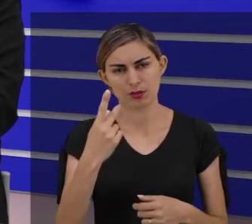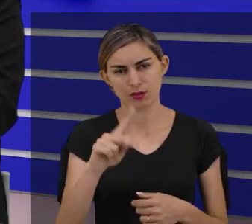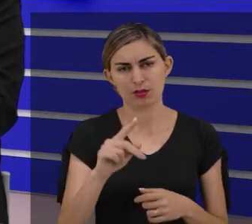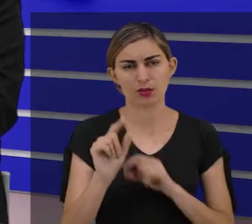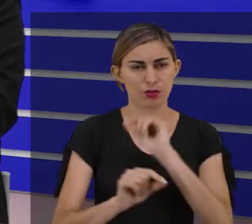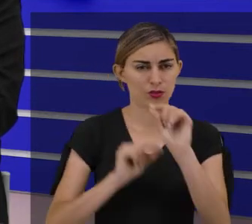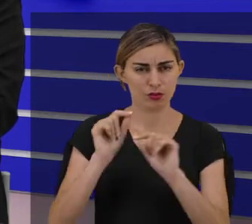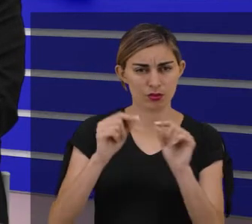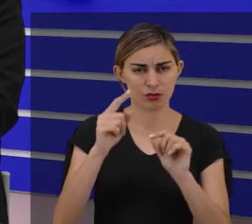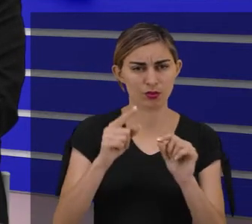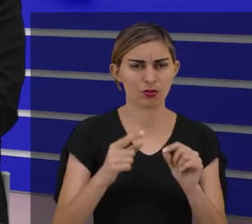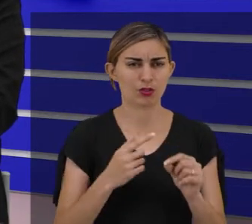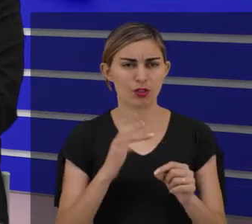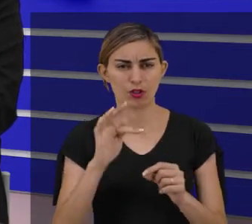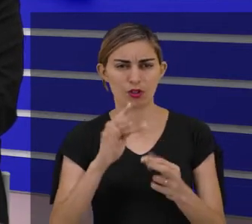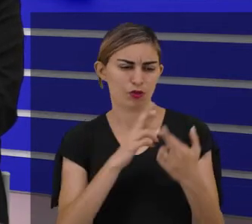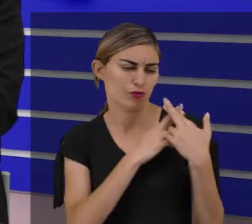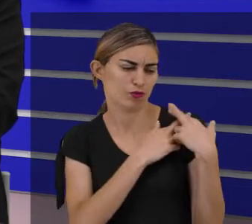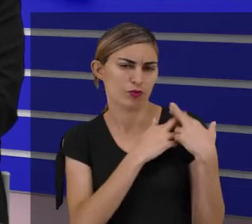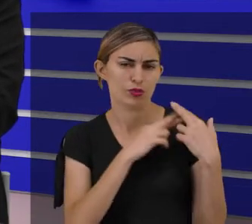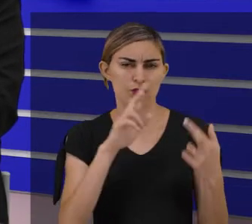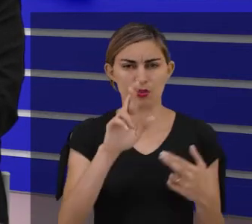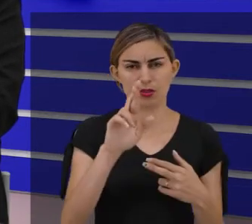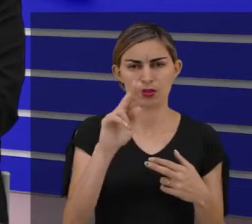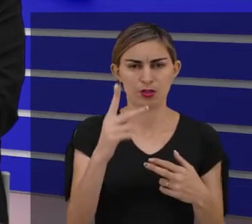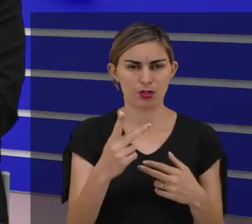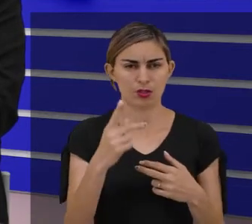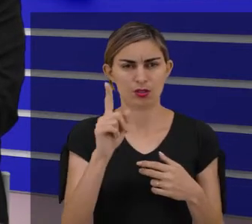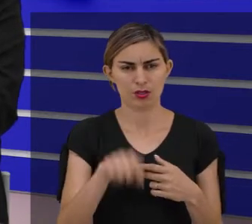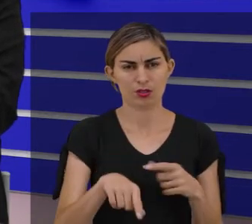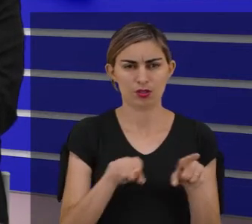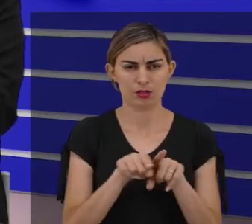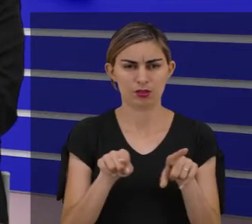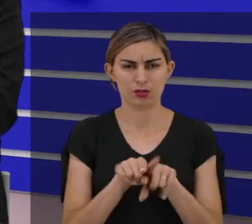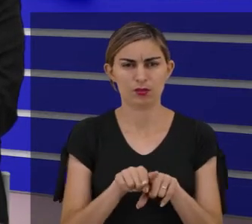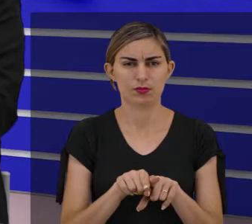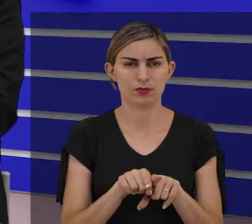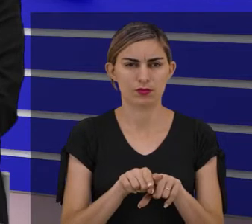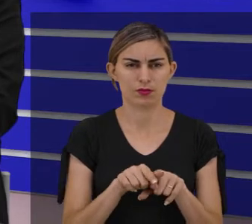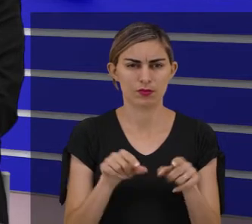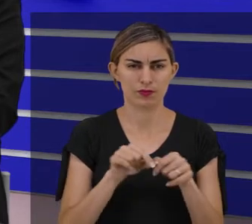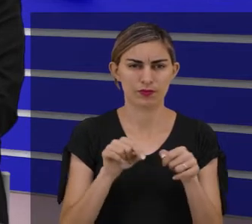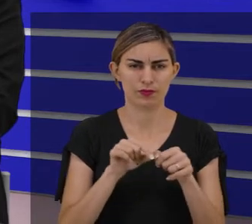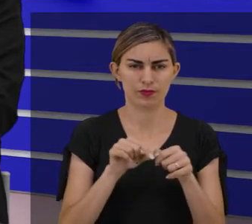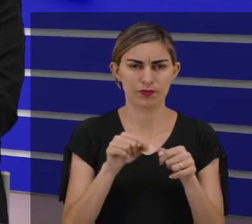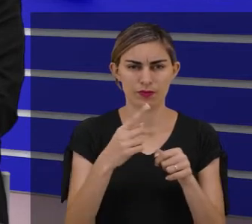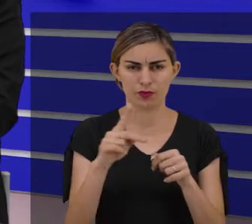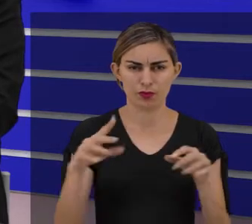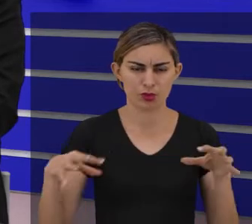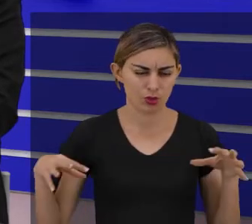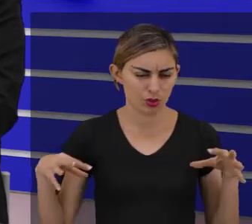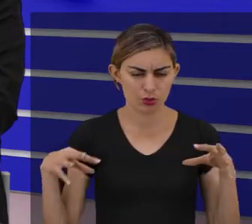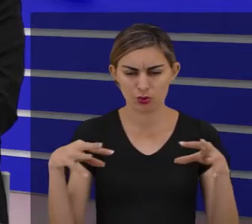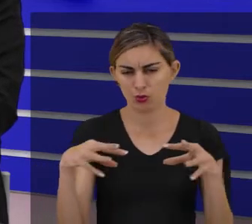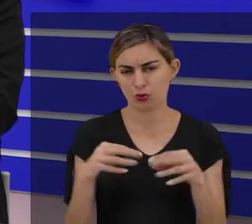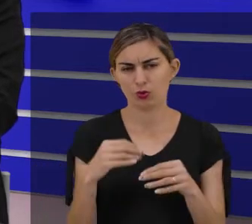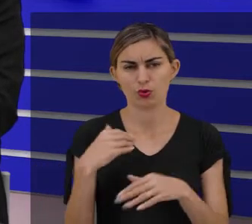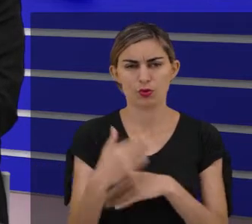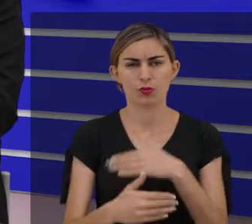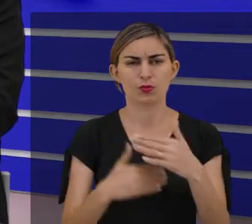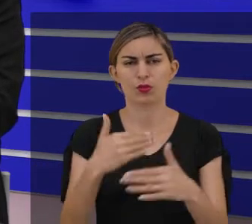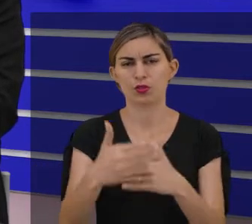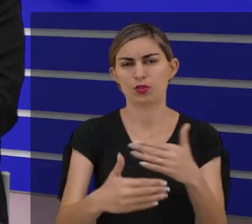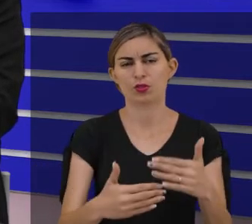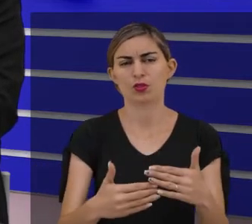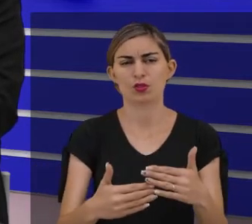compreender que a função do RH é também fazer todo esse